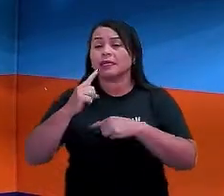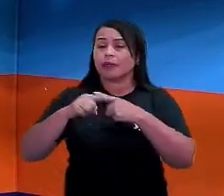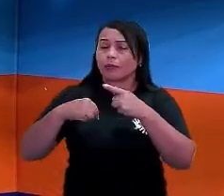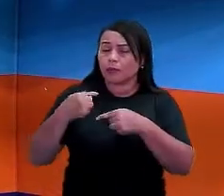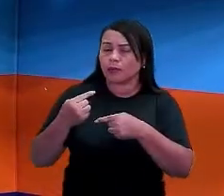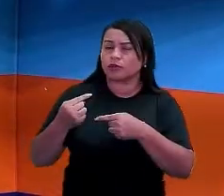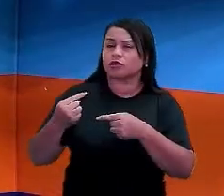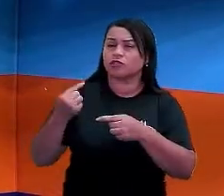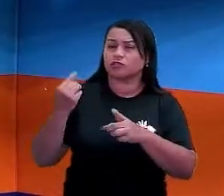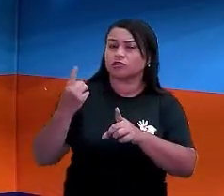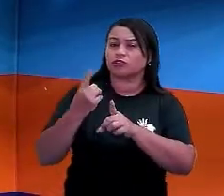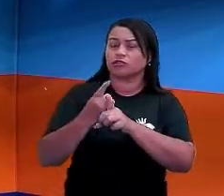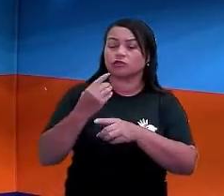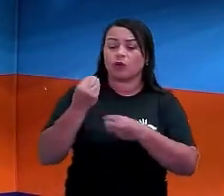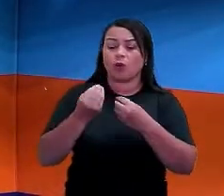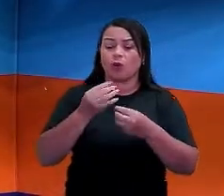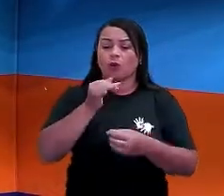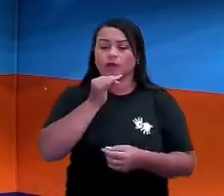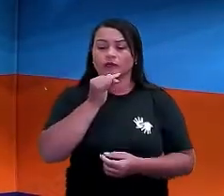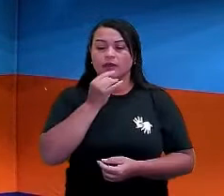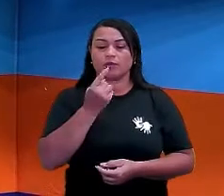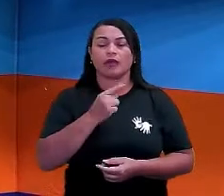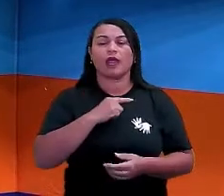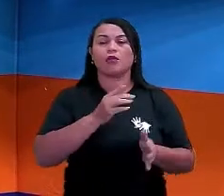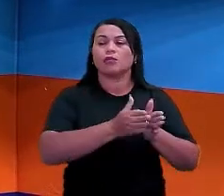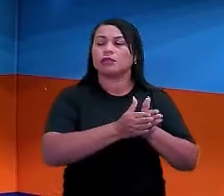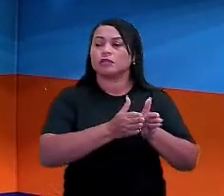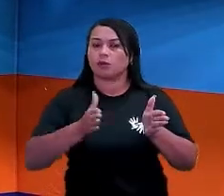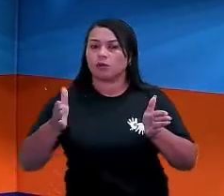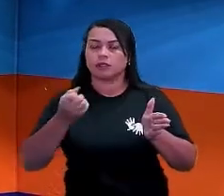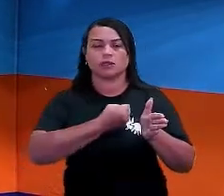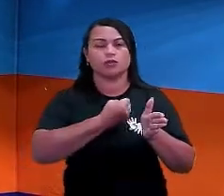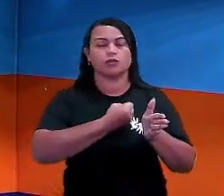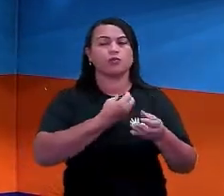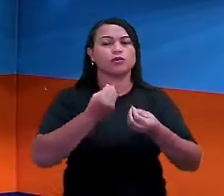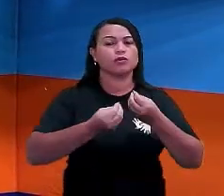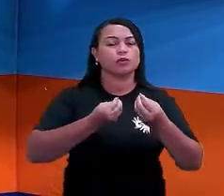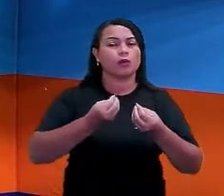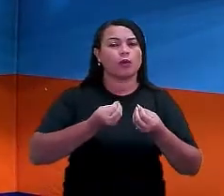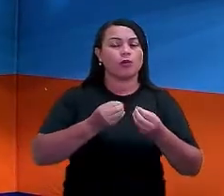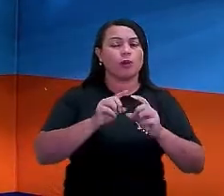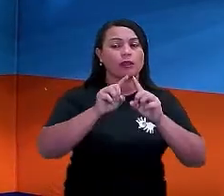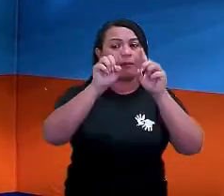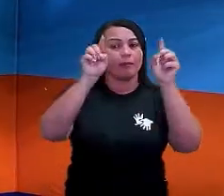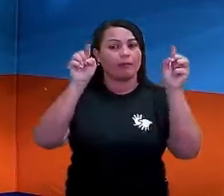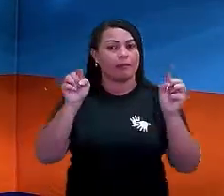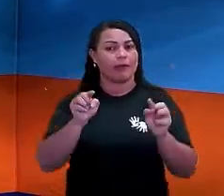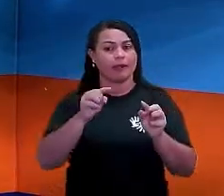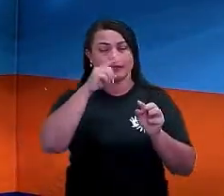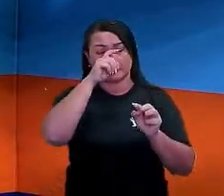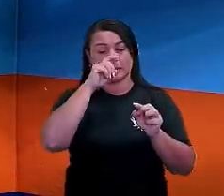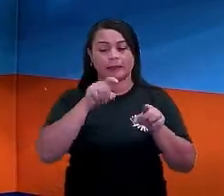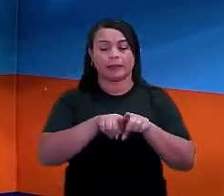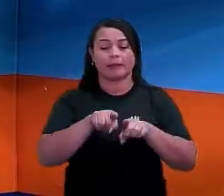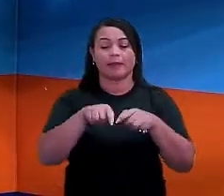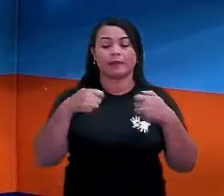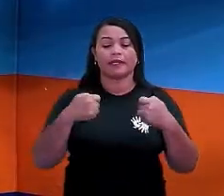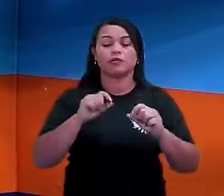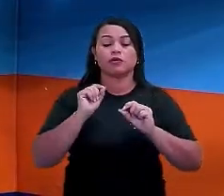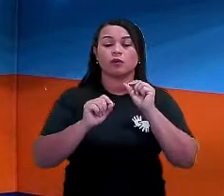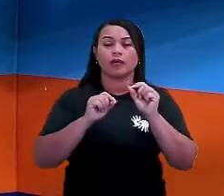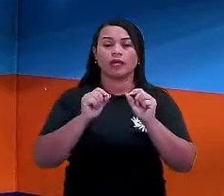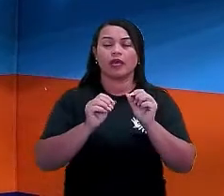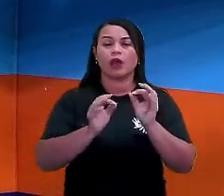vem depois. Tá? Uma sequência numérica deve ser representada entre parênteses e ela precisa